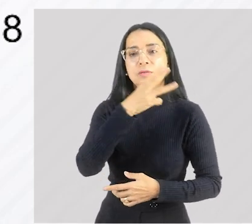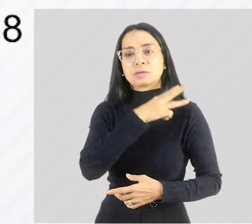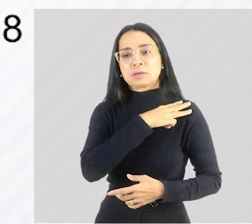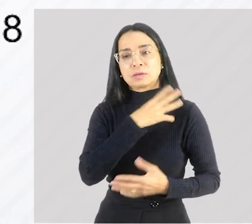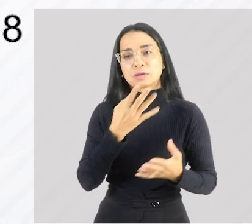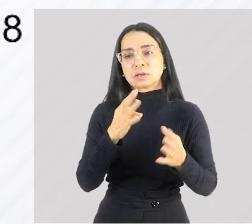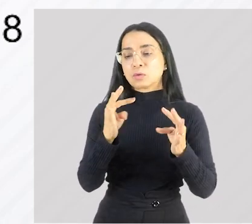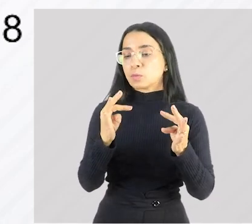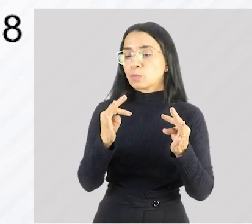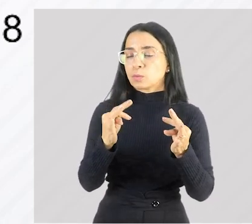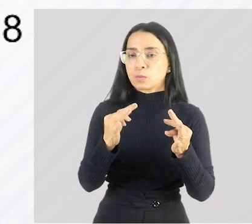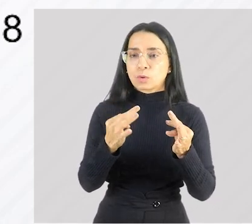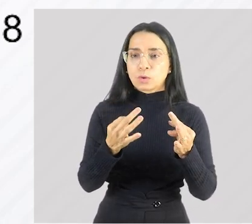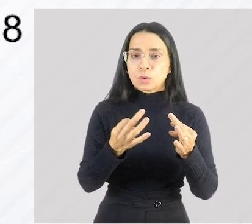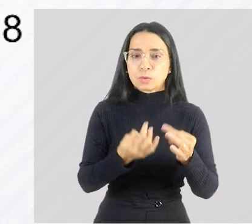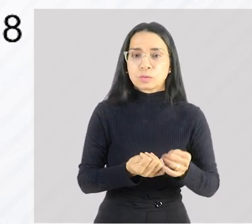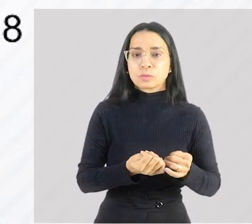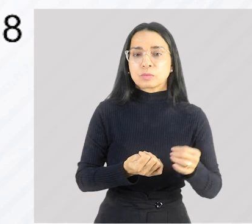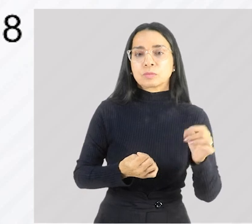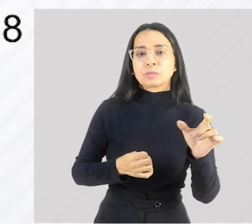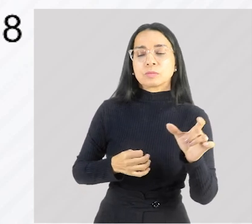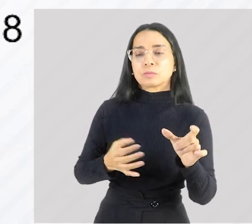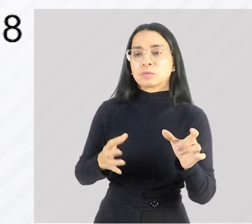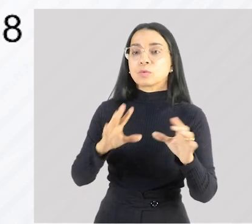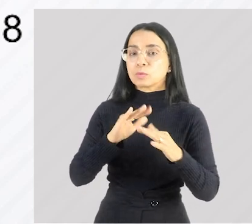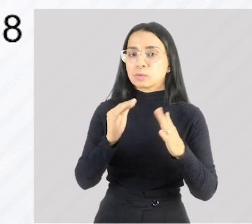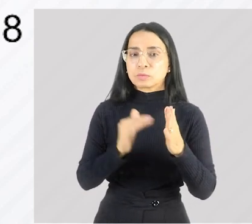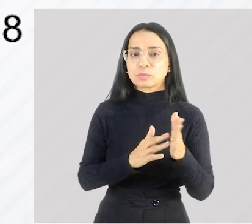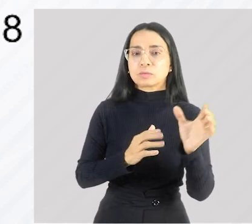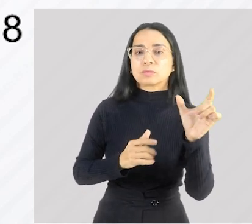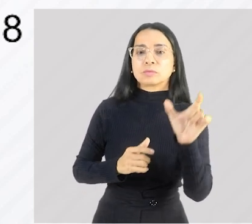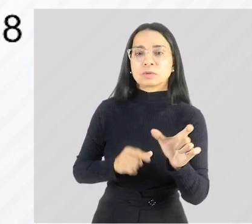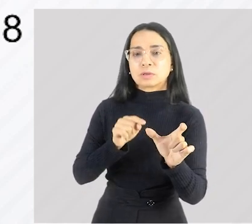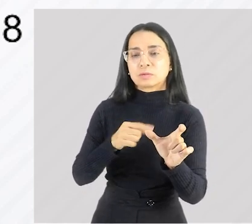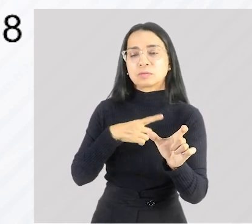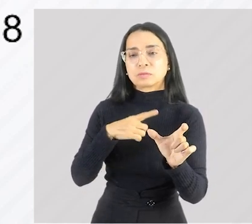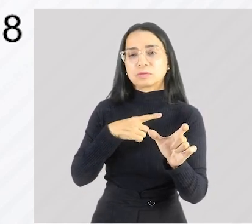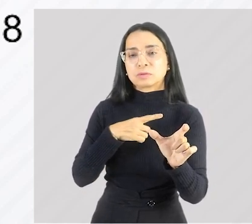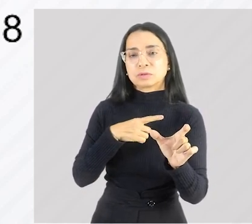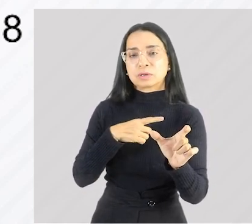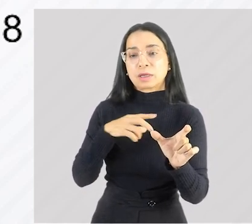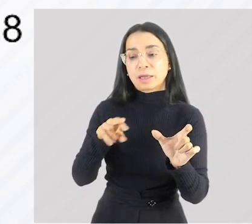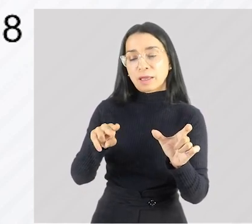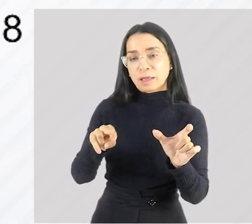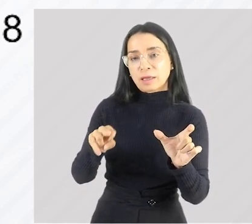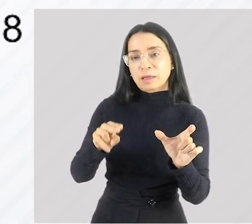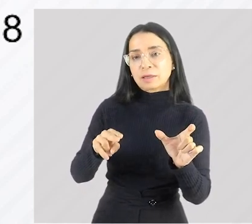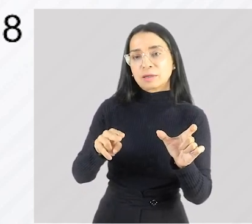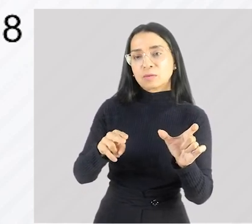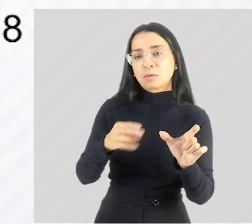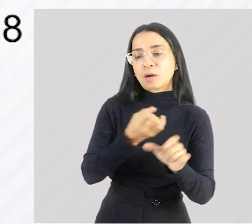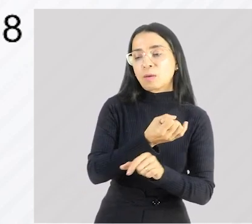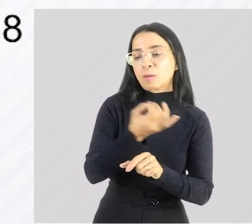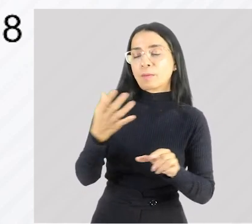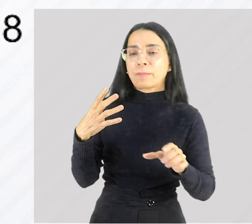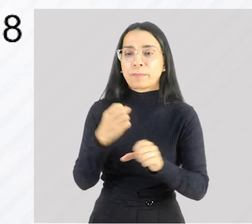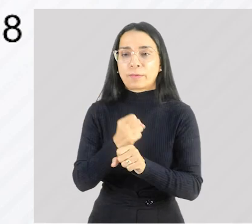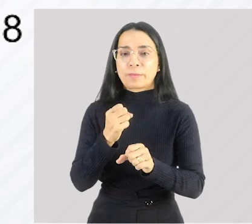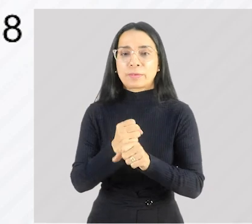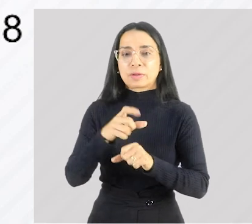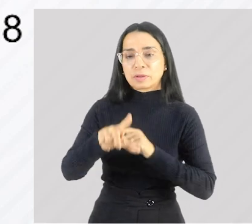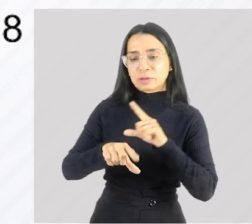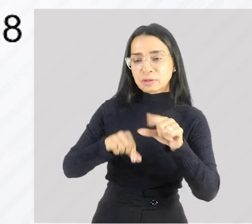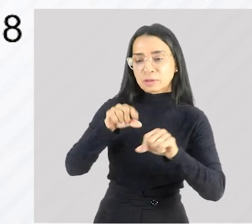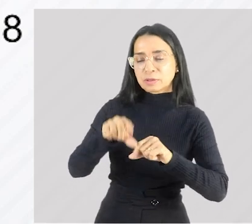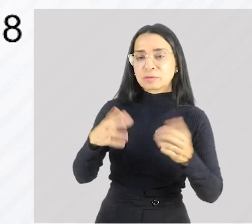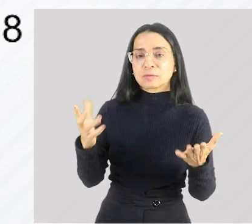mesma probabilidade de serem sorteados qual a probabilidade de o vencedor do sorteio ser um